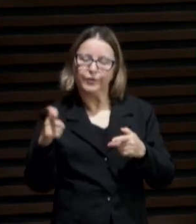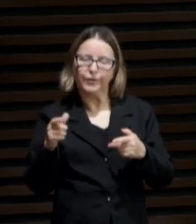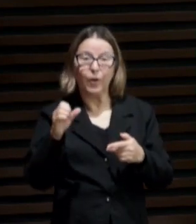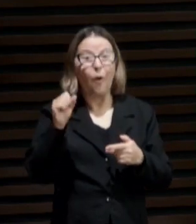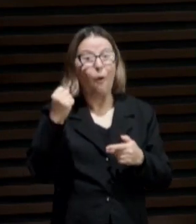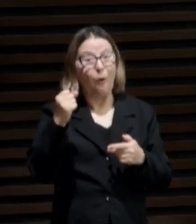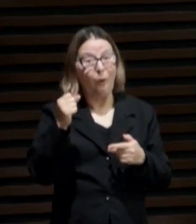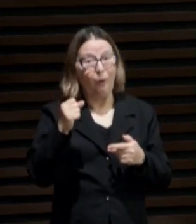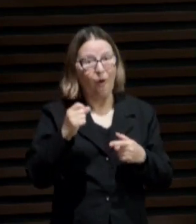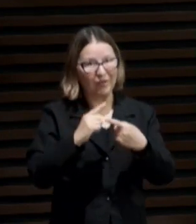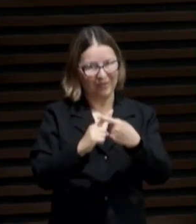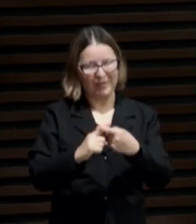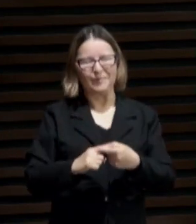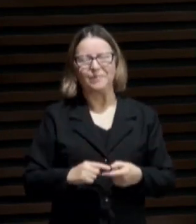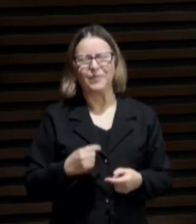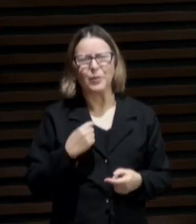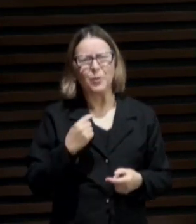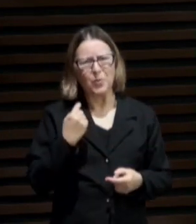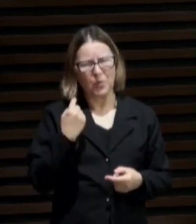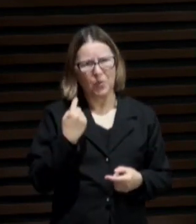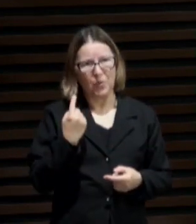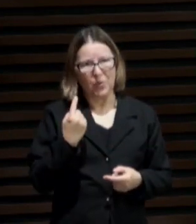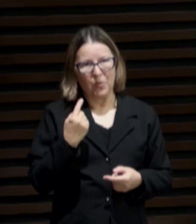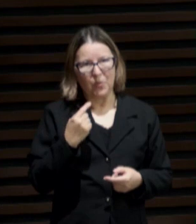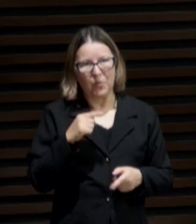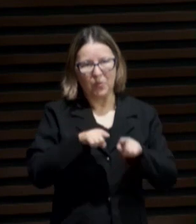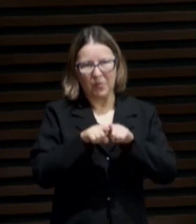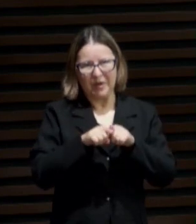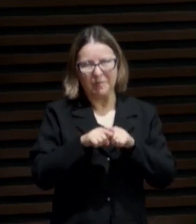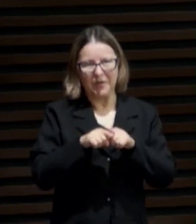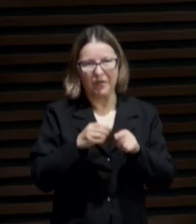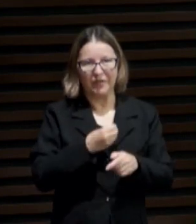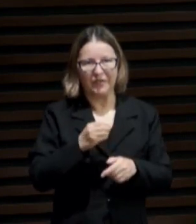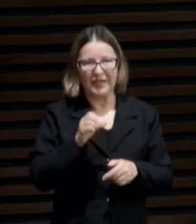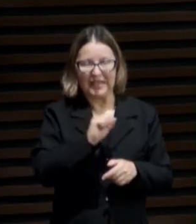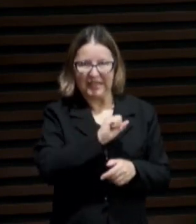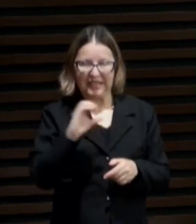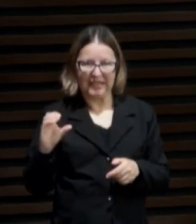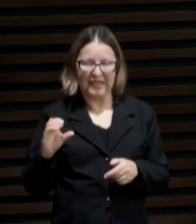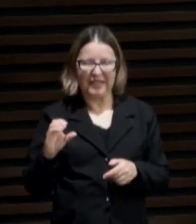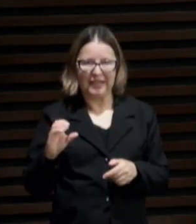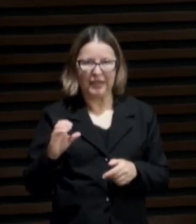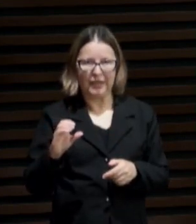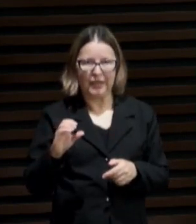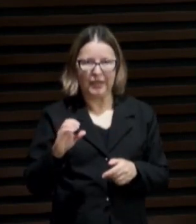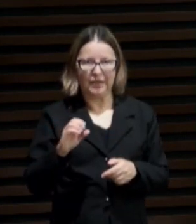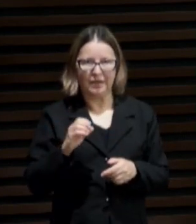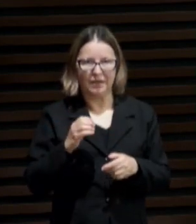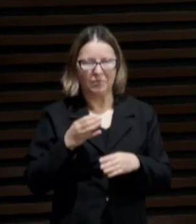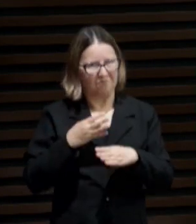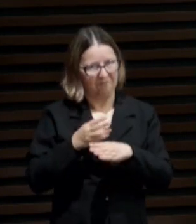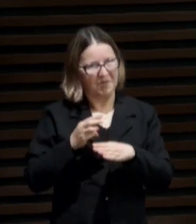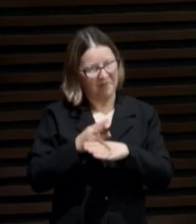Marcelo, me mandou um WhatsApp ontem, dizendo: pastor, não fica zangado comigo não, eu não